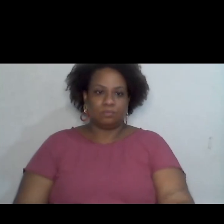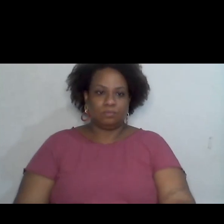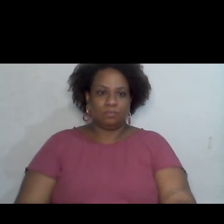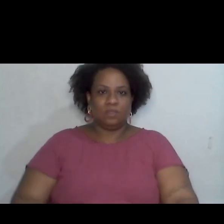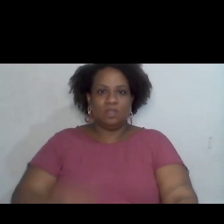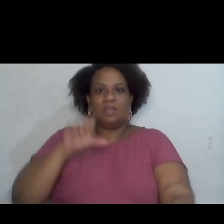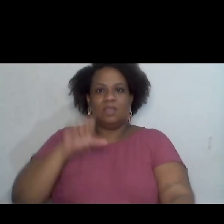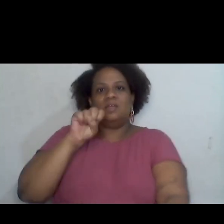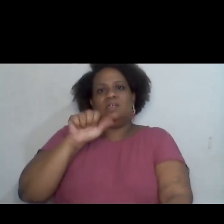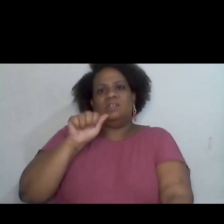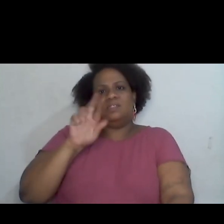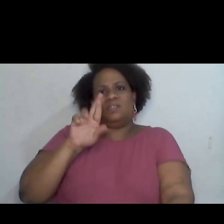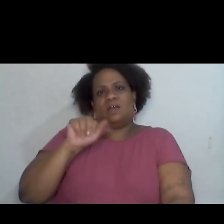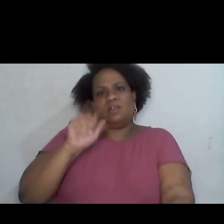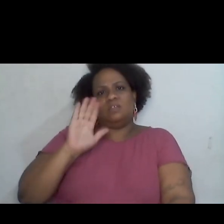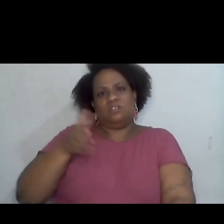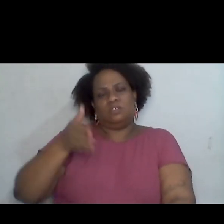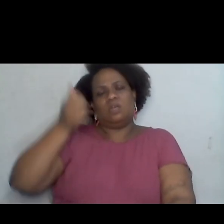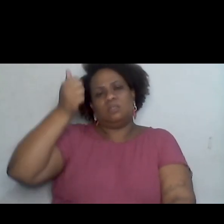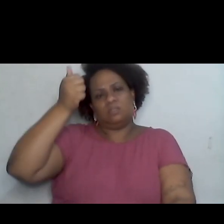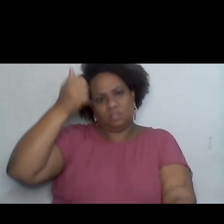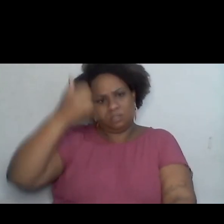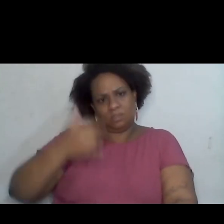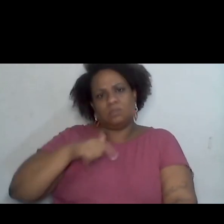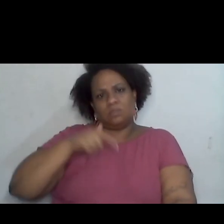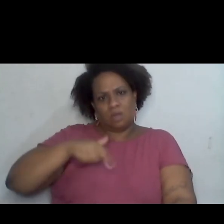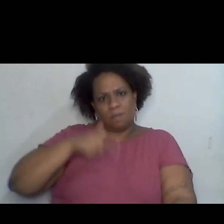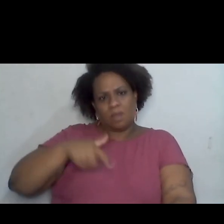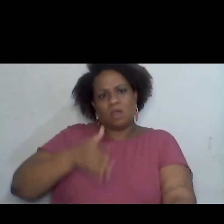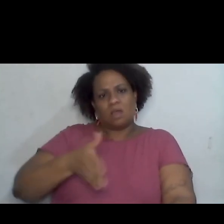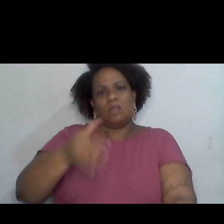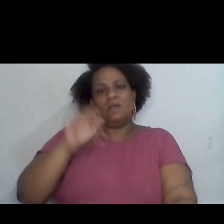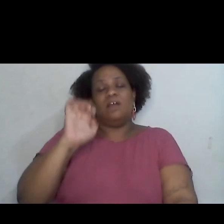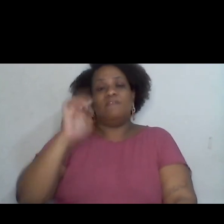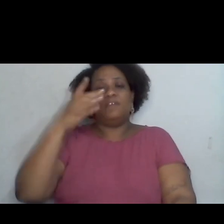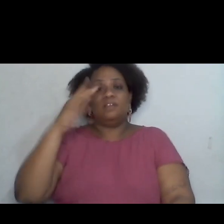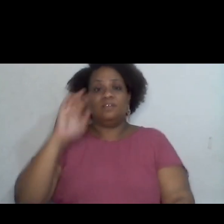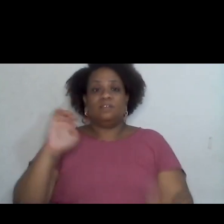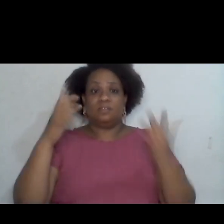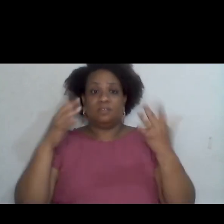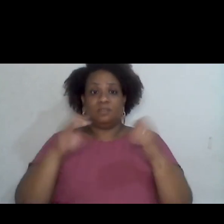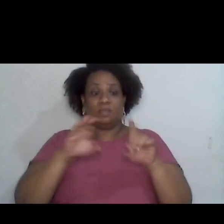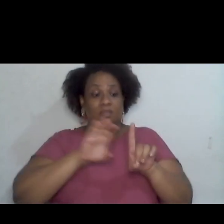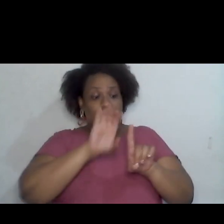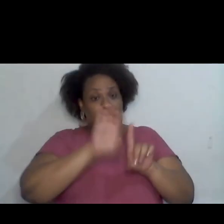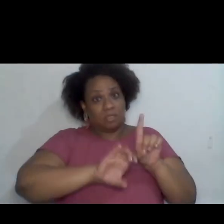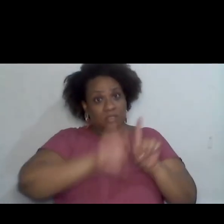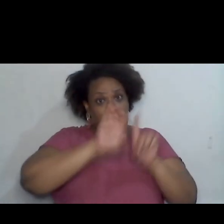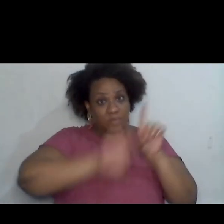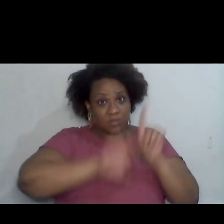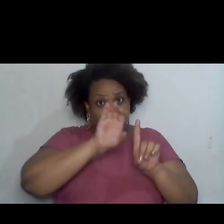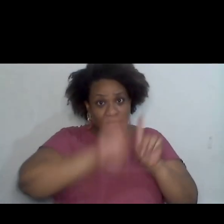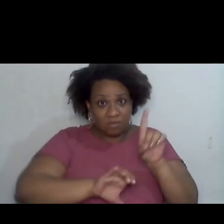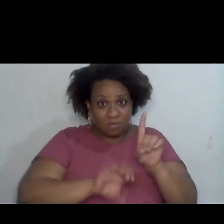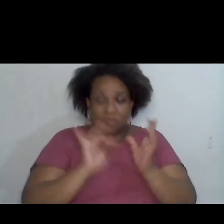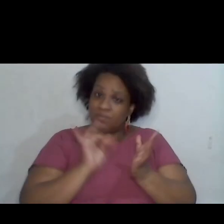falou aqui sobre as ações continuadas, que vai ser prorrogado, e sobre os eventos calendarizados, de fato, e